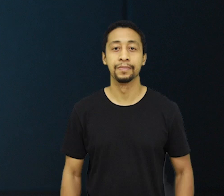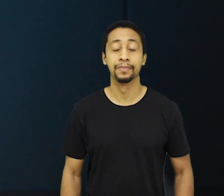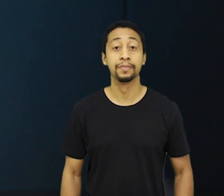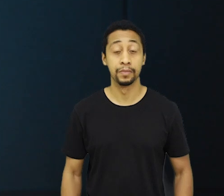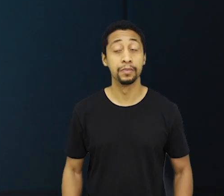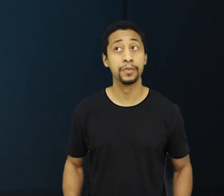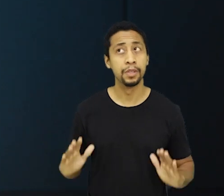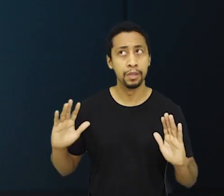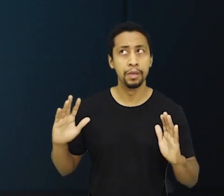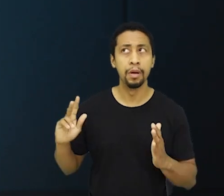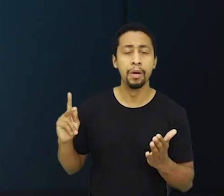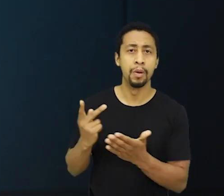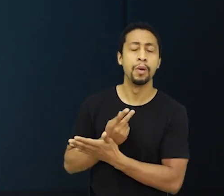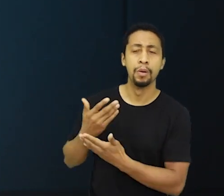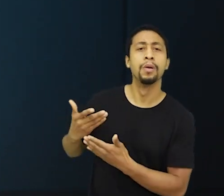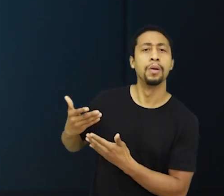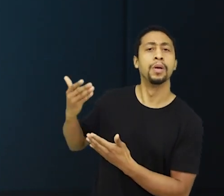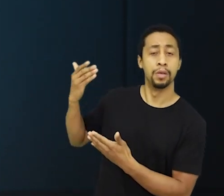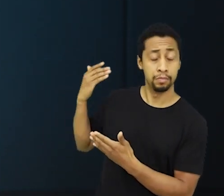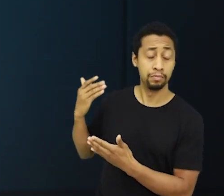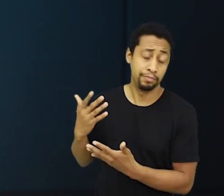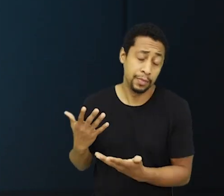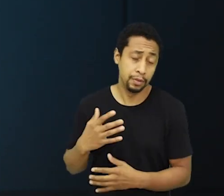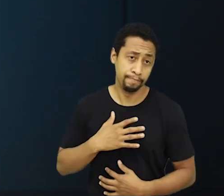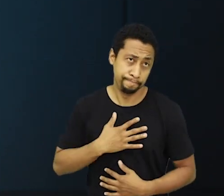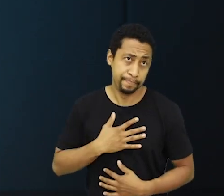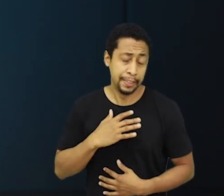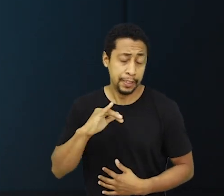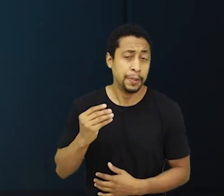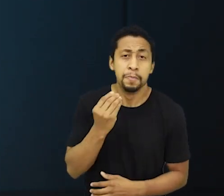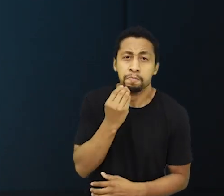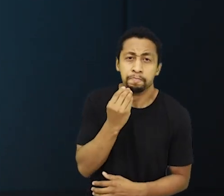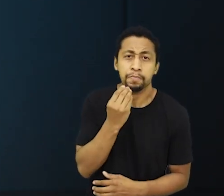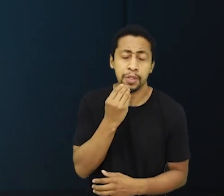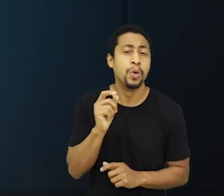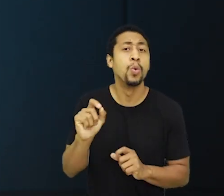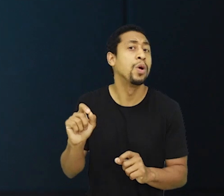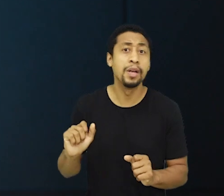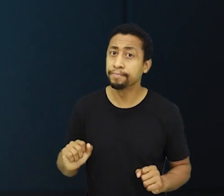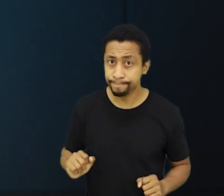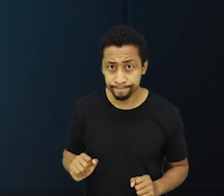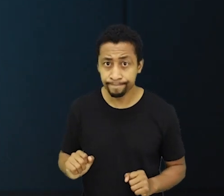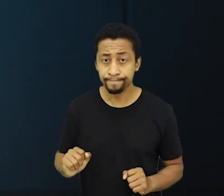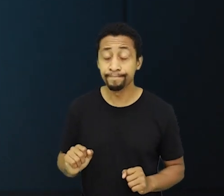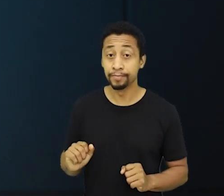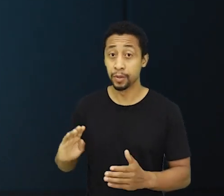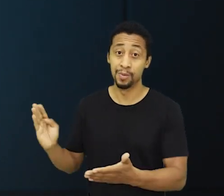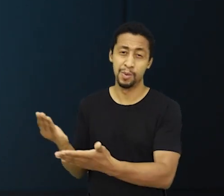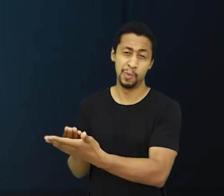Numa determinada ocasião da minha vida, eu tive a oportunidade de receber o processo